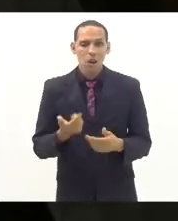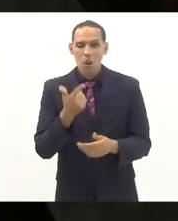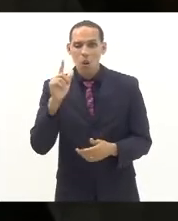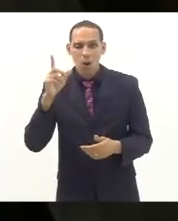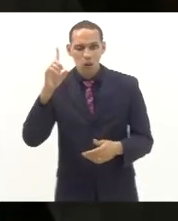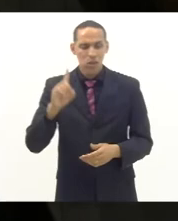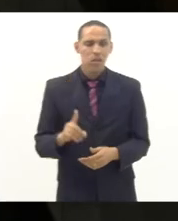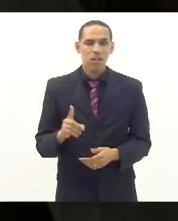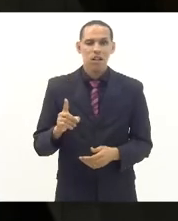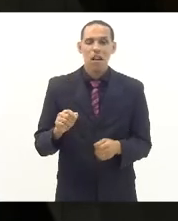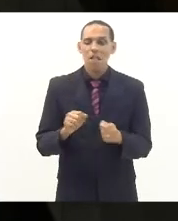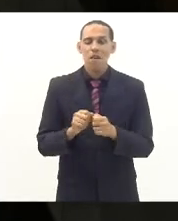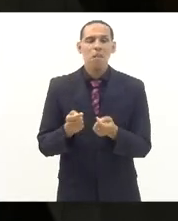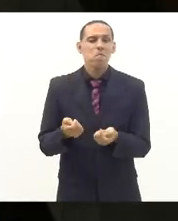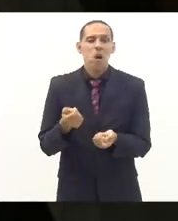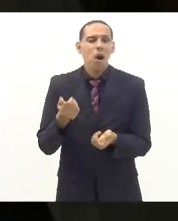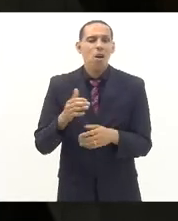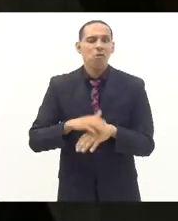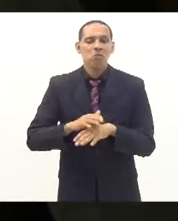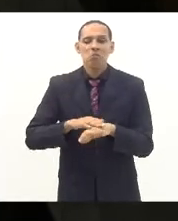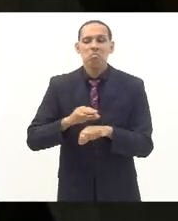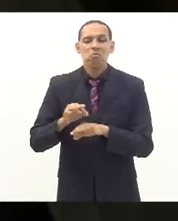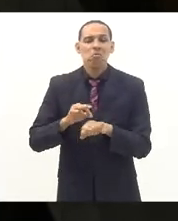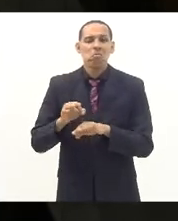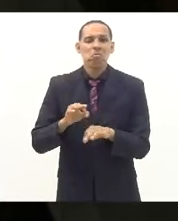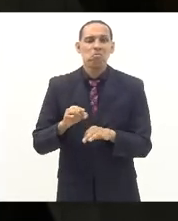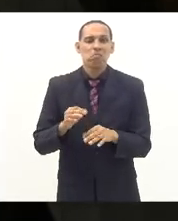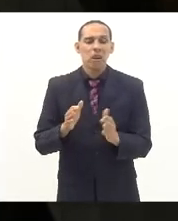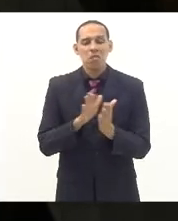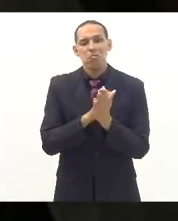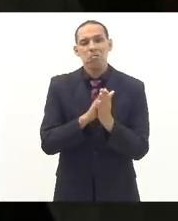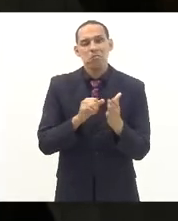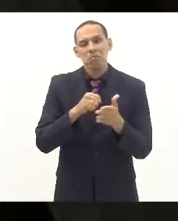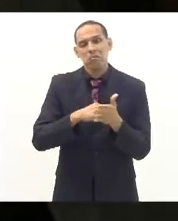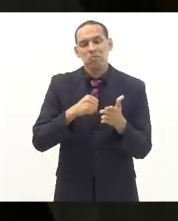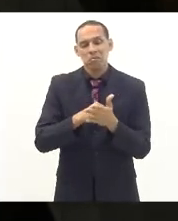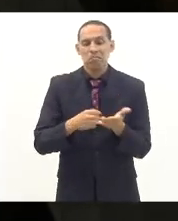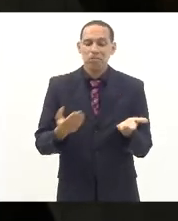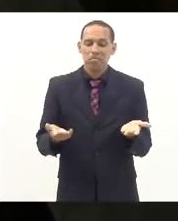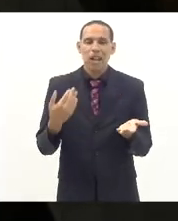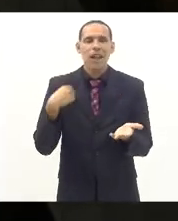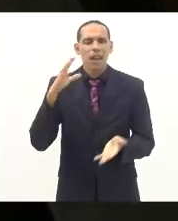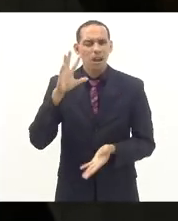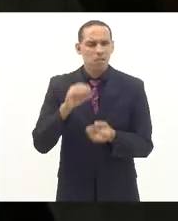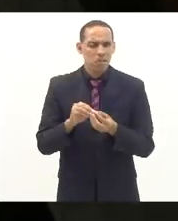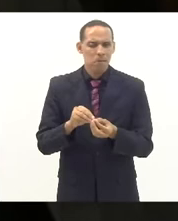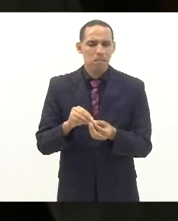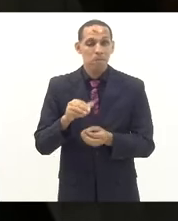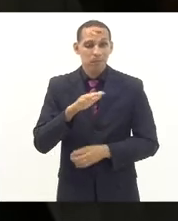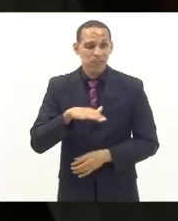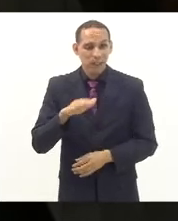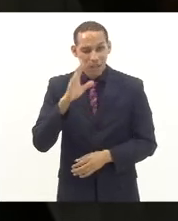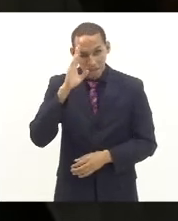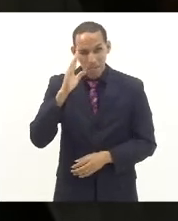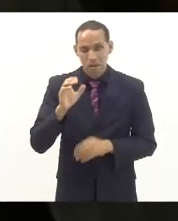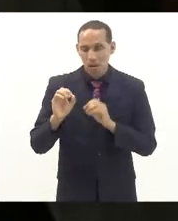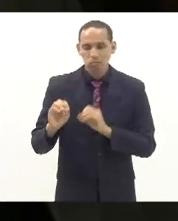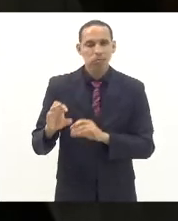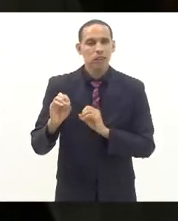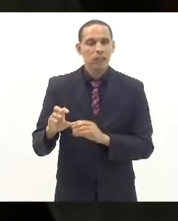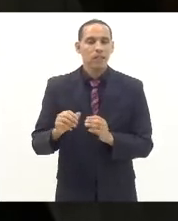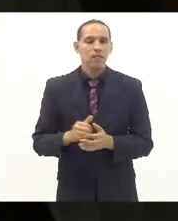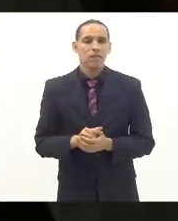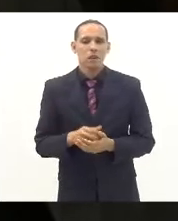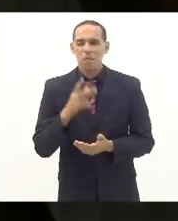essa essa essa espiral e eu quero para concluir dizer o seguinte no campo específico da educação